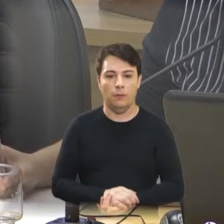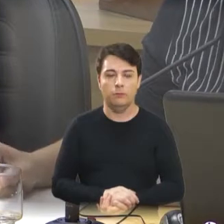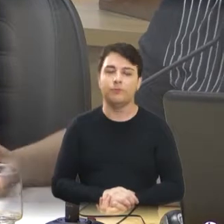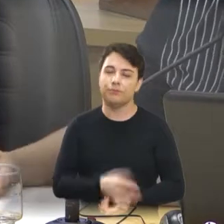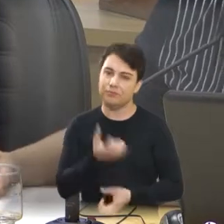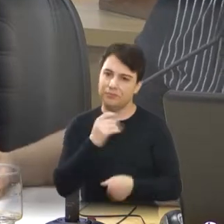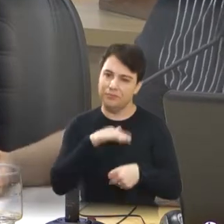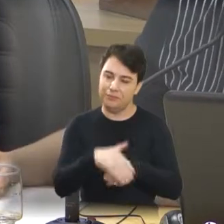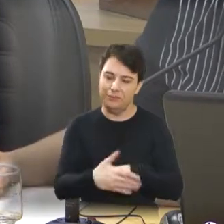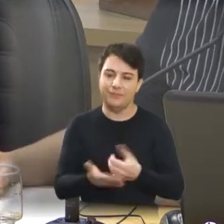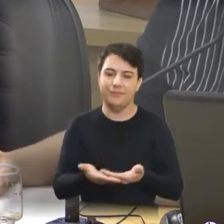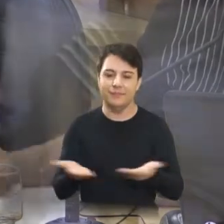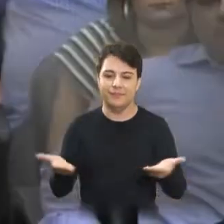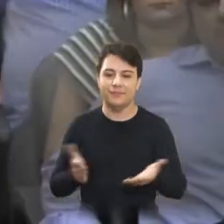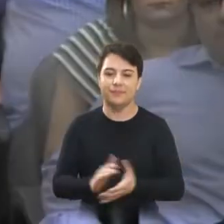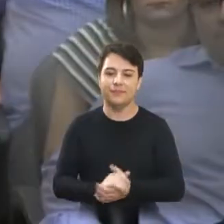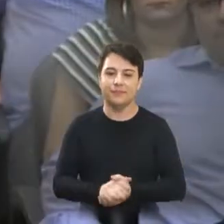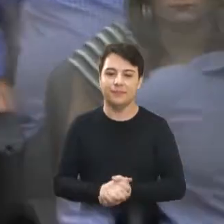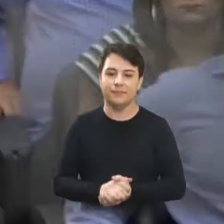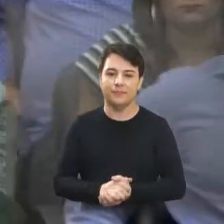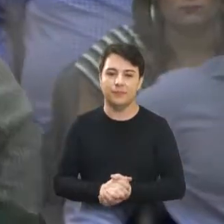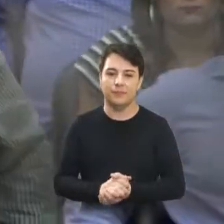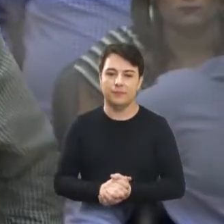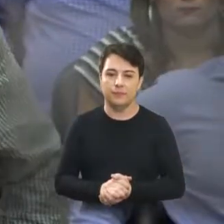Boa noite a todos.